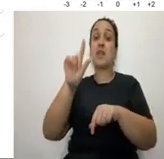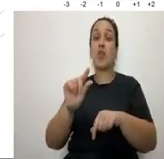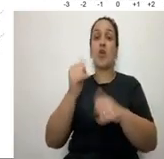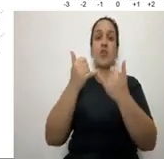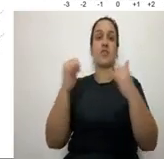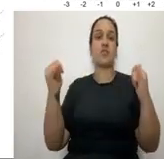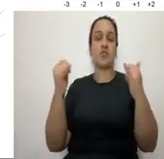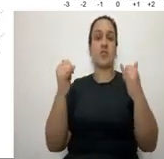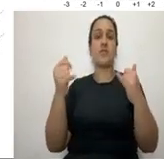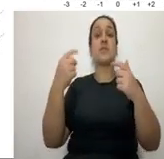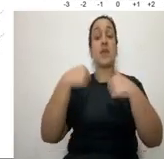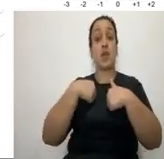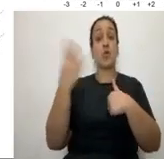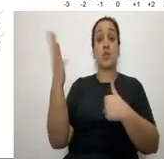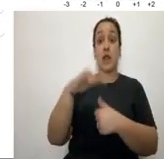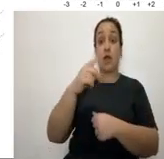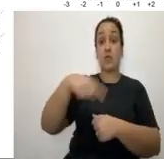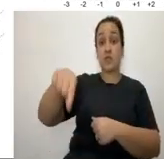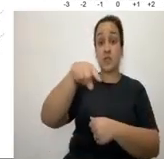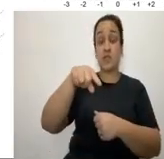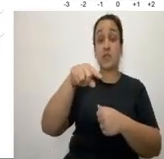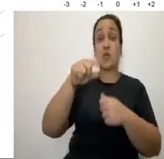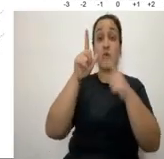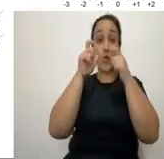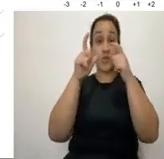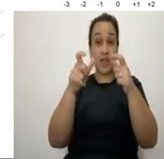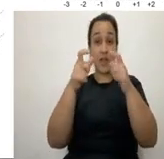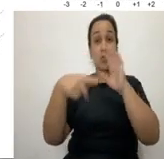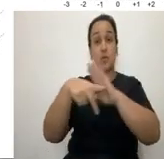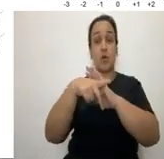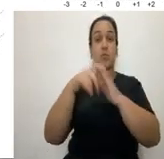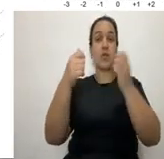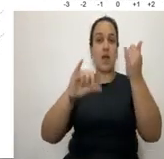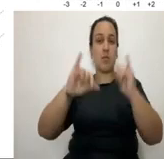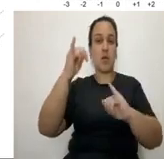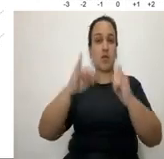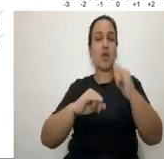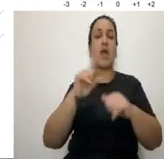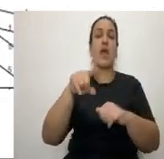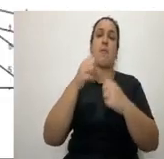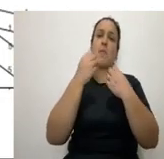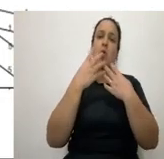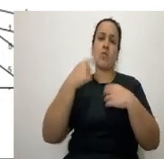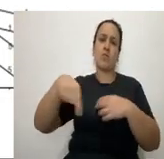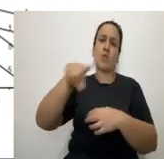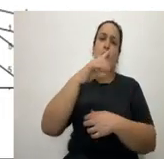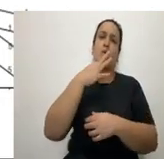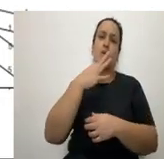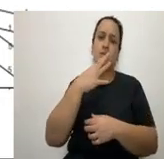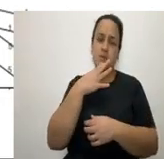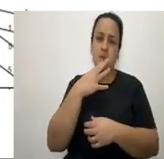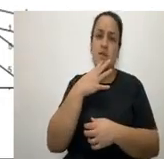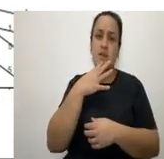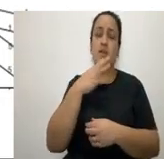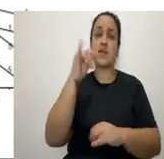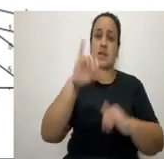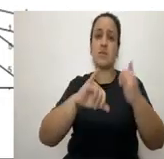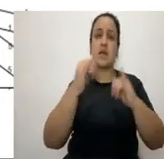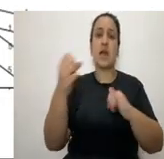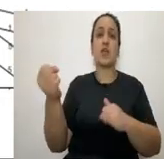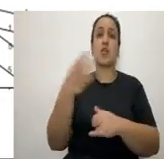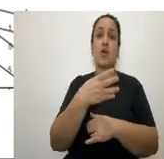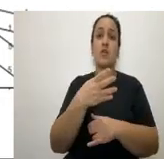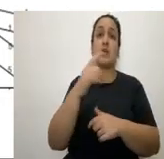né? Eu trago até como curiosidade, não é obrigatório você saber, mas é importante, eu acho que é interessante vocês verem na Química Nova, lá,